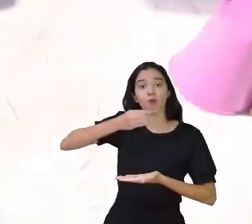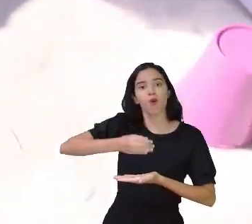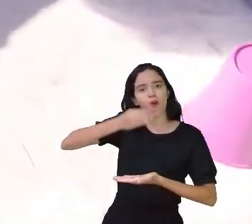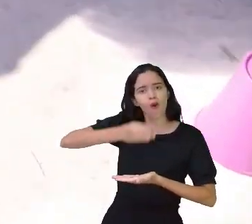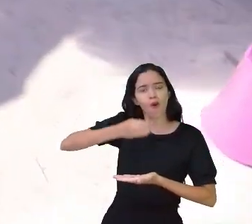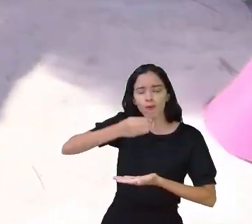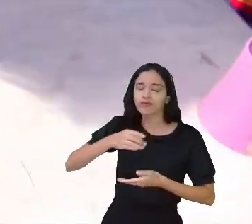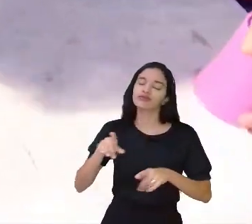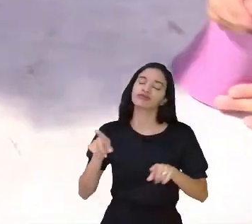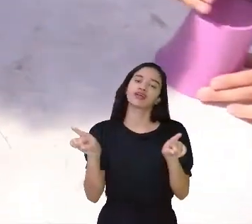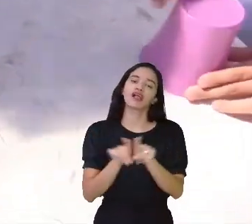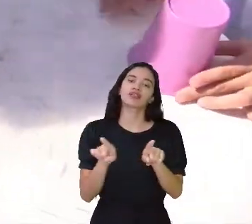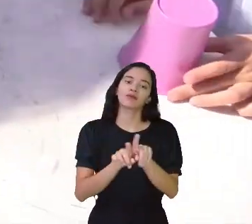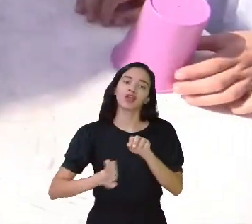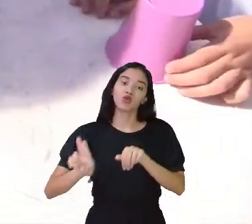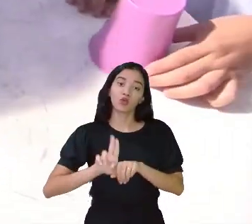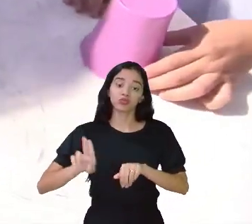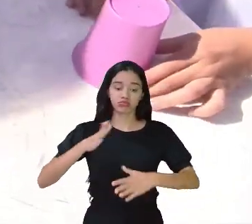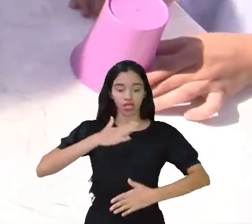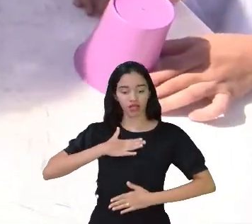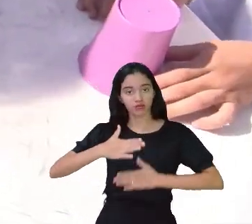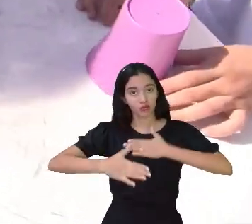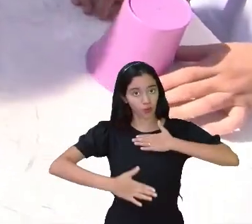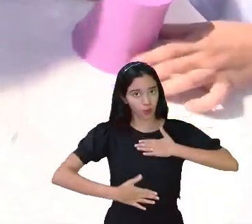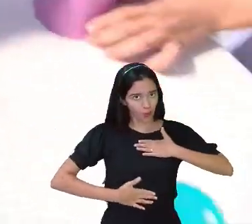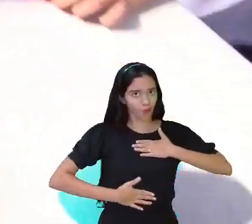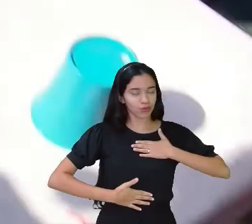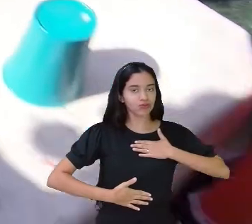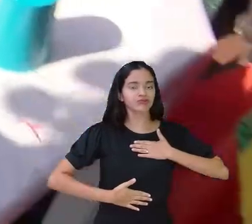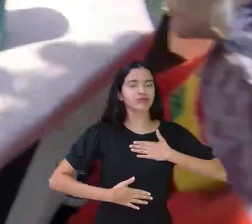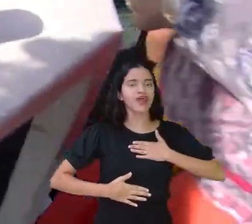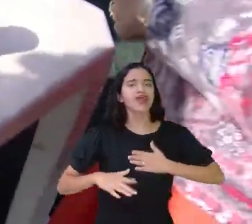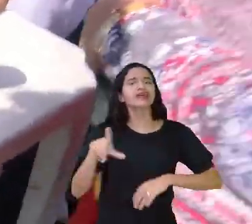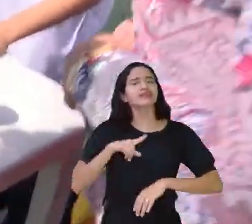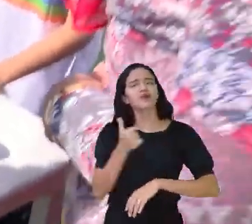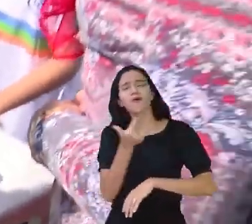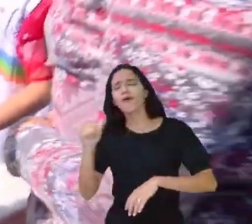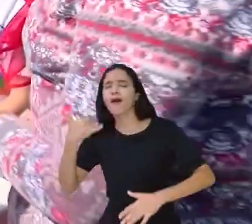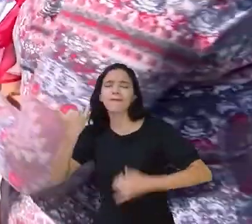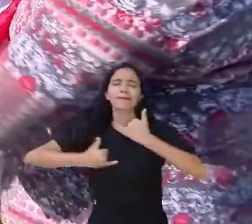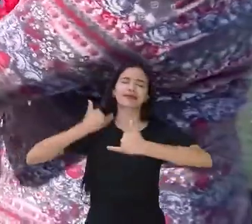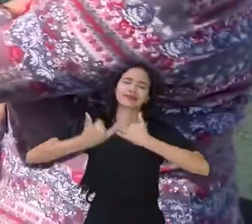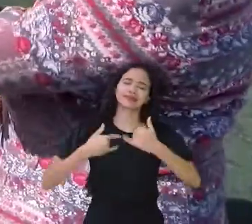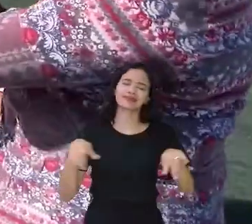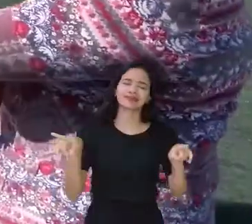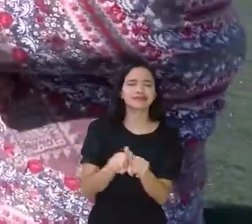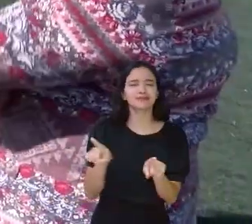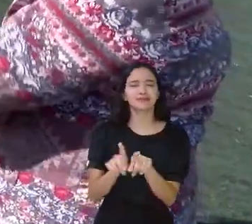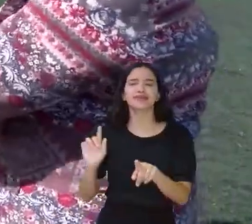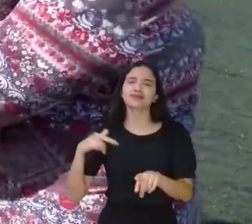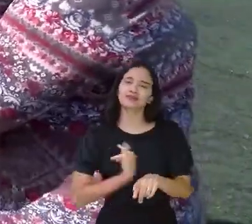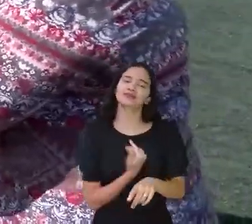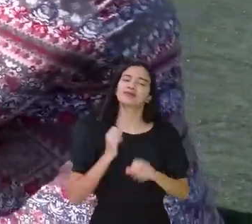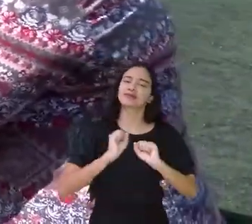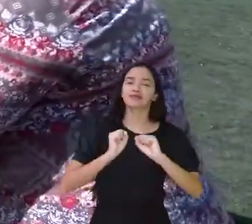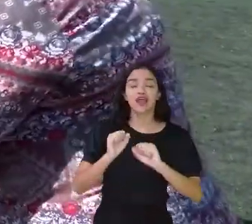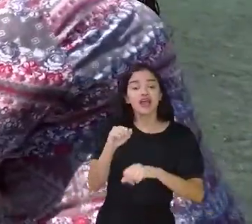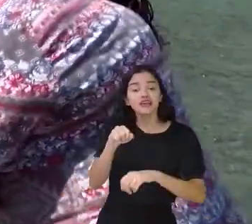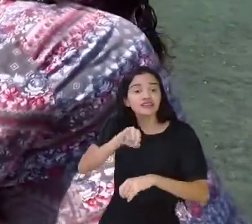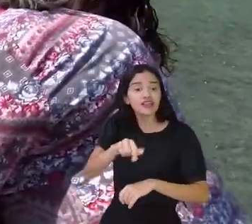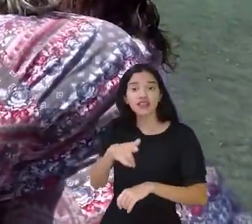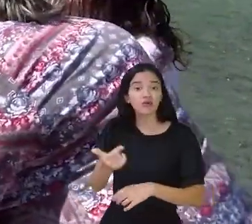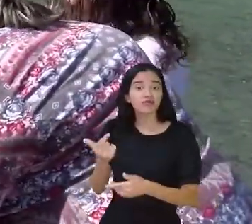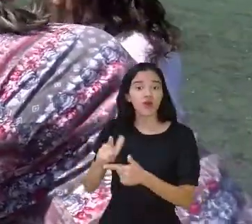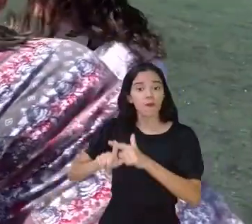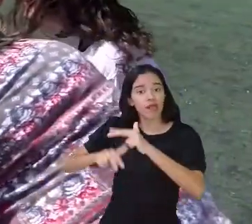fazer também usando o nosso corpinho. Né? E tem outras brincadeiras também que a gente pode fazer. Se não tiver o material,